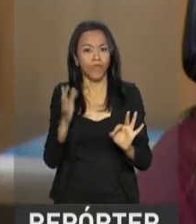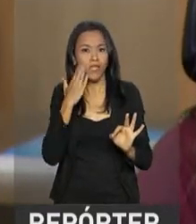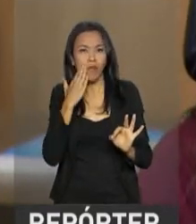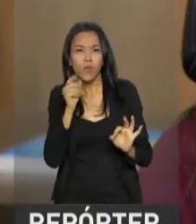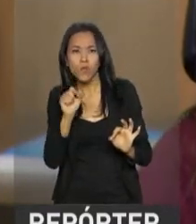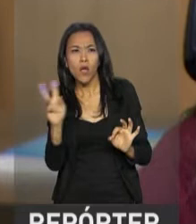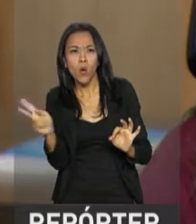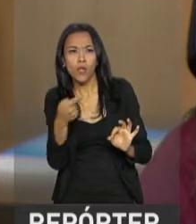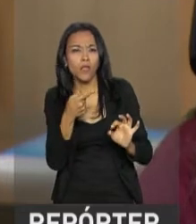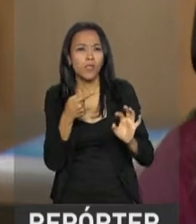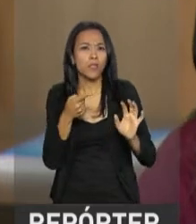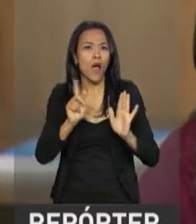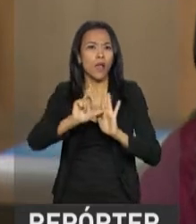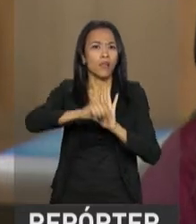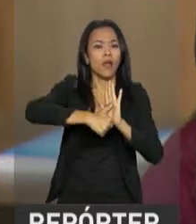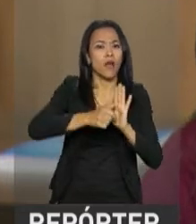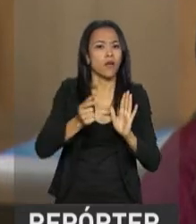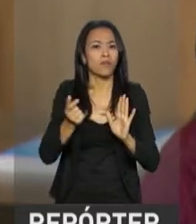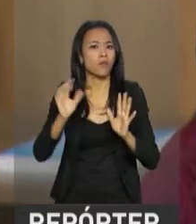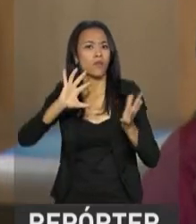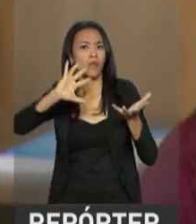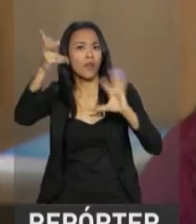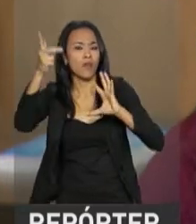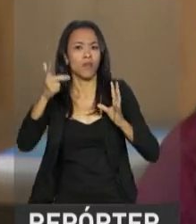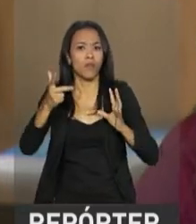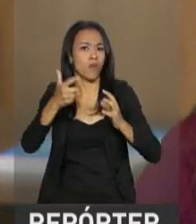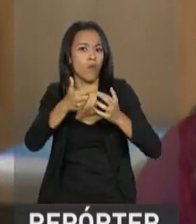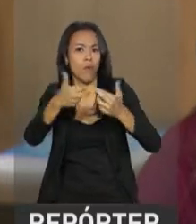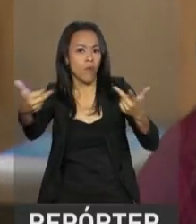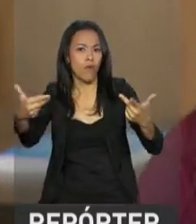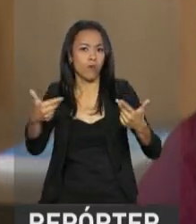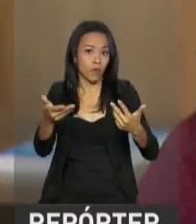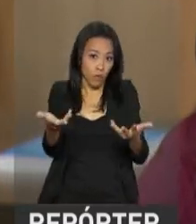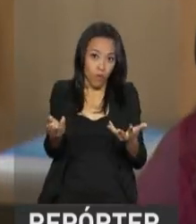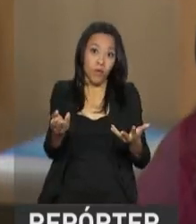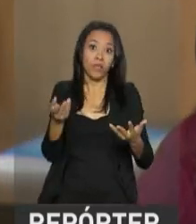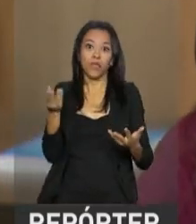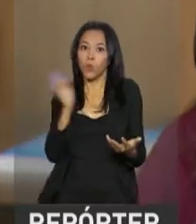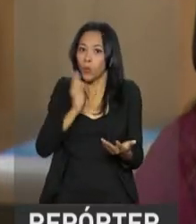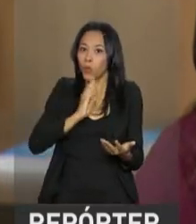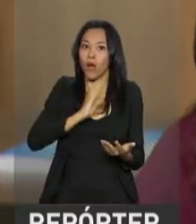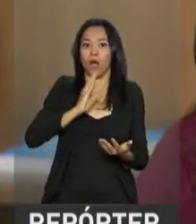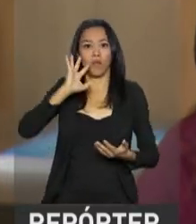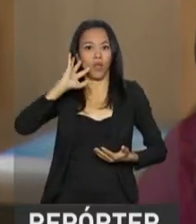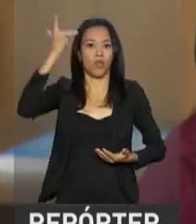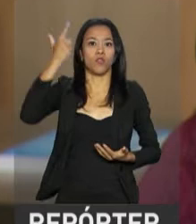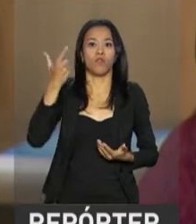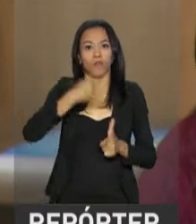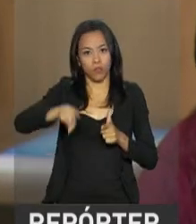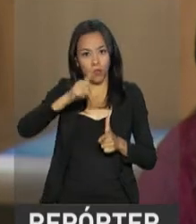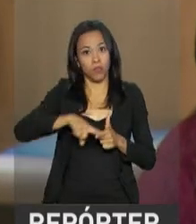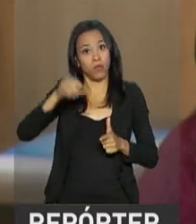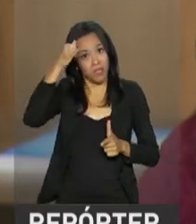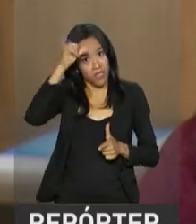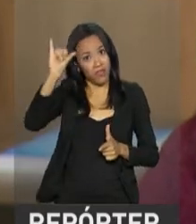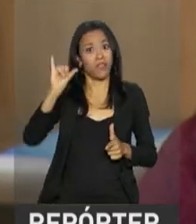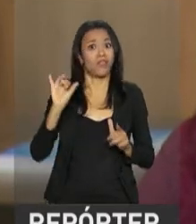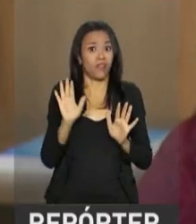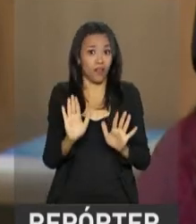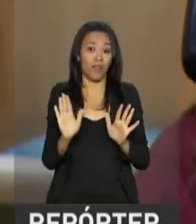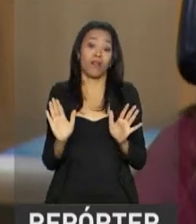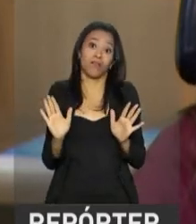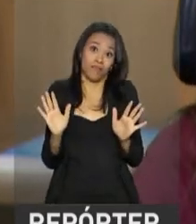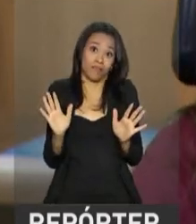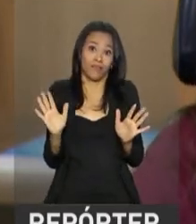possíveis atrasos em questões meteorológicas e tomar ações mais rápido possível para evitar e minimizar o impacto